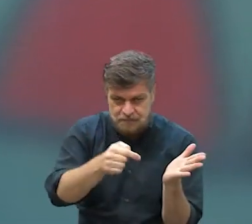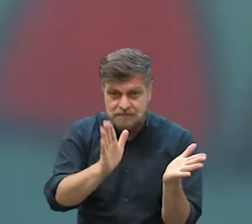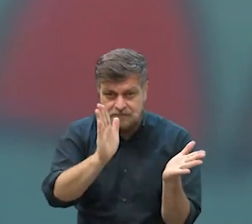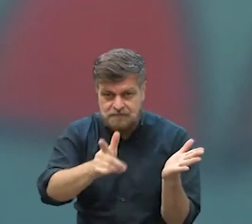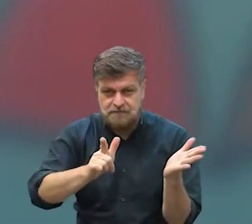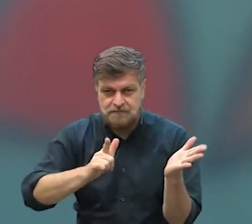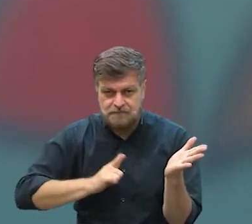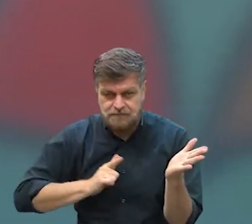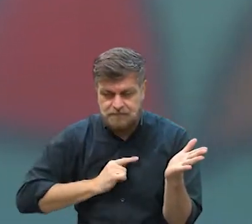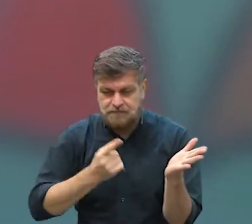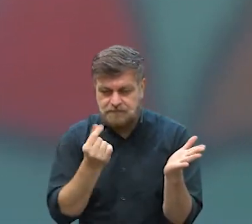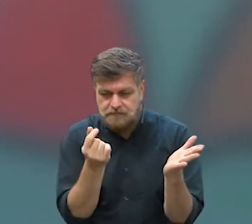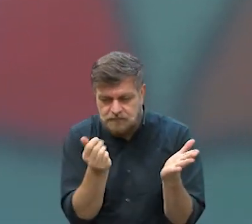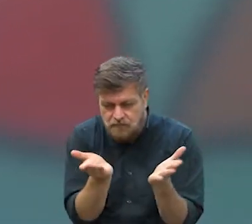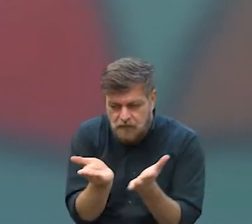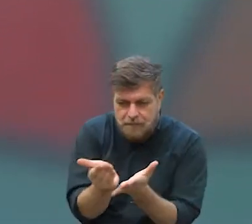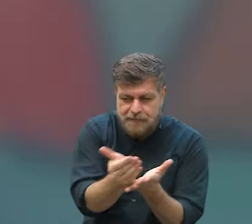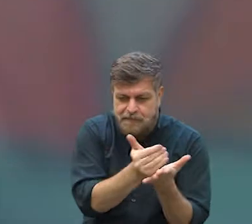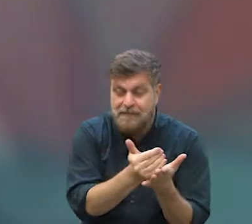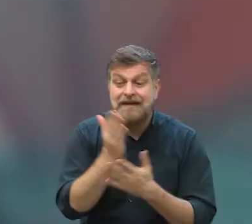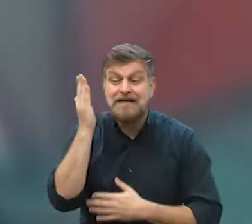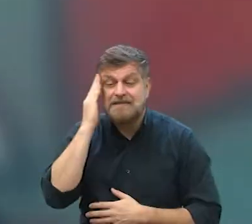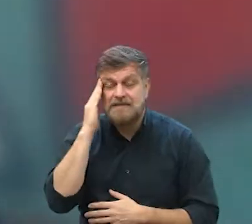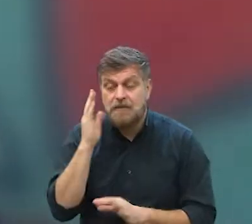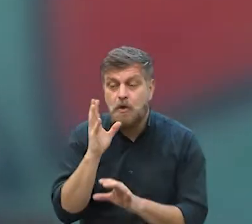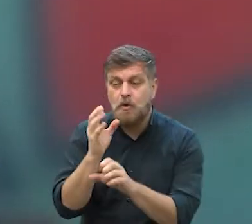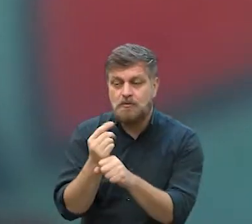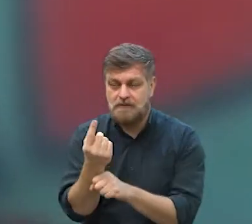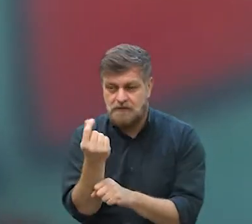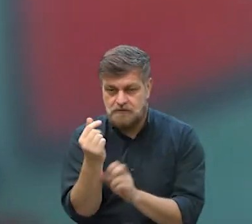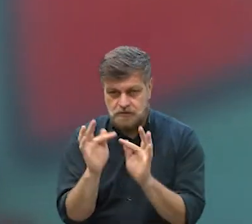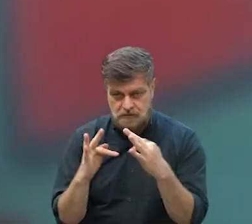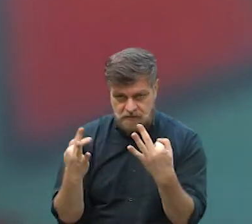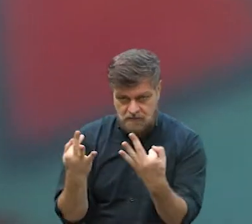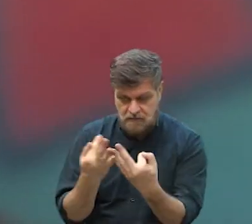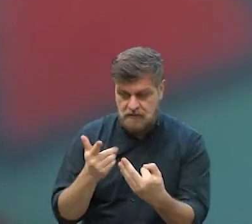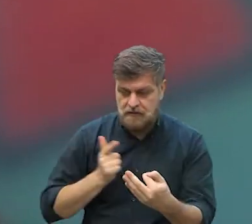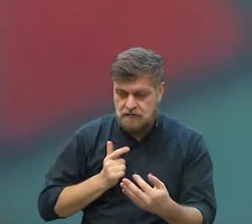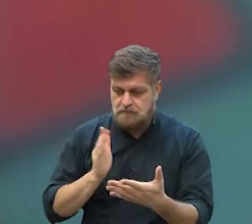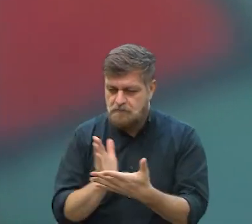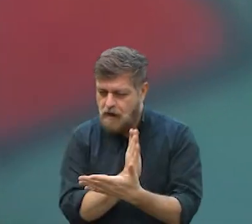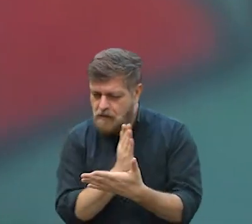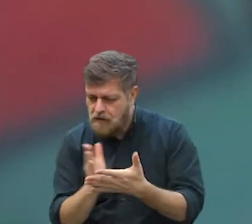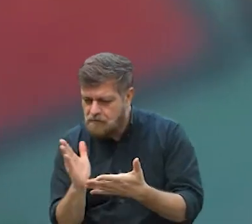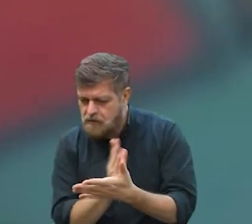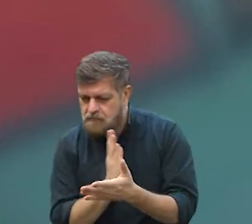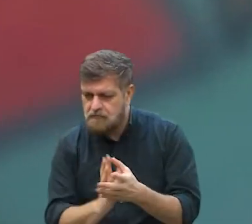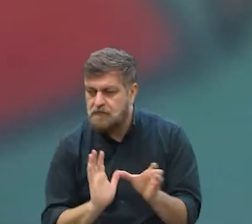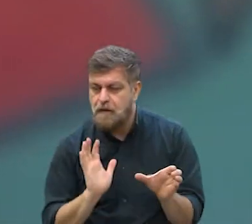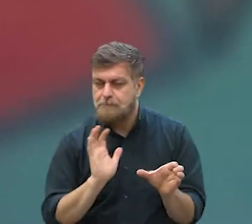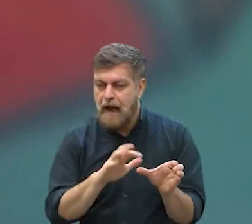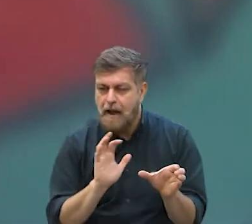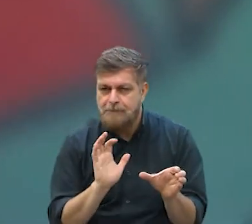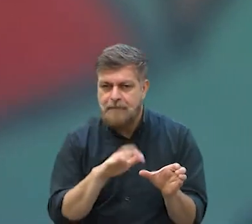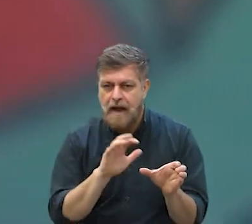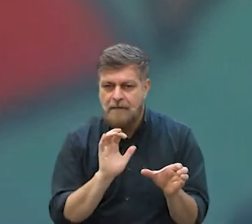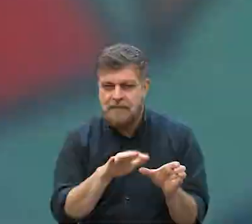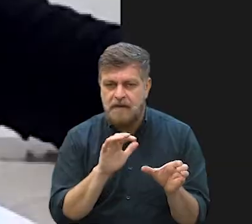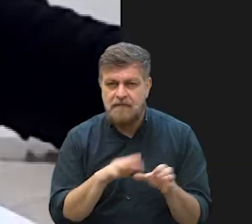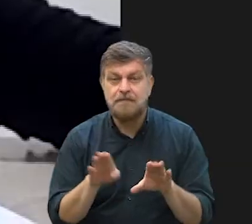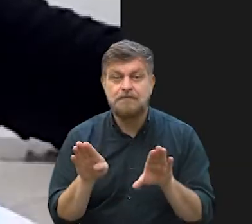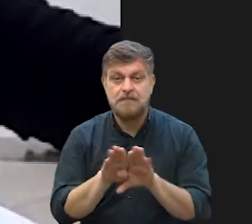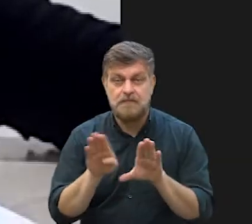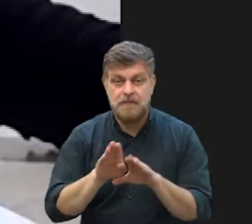per capita, já tem uma conversa com a família, e aí a gente já vai fazendo um levantamento de dados, né? A gente também tem uma parceria